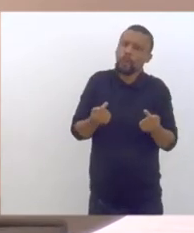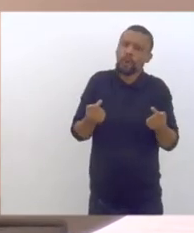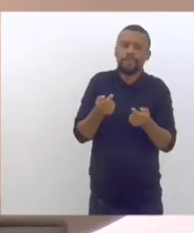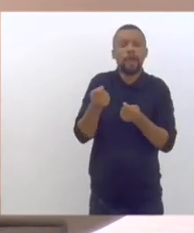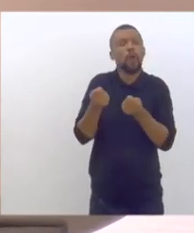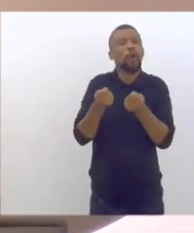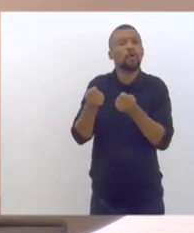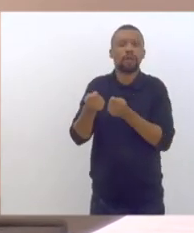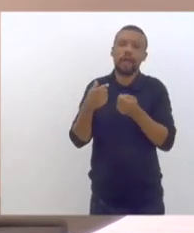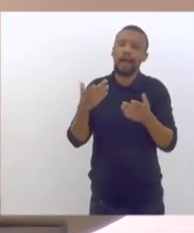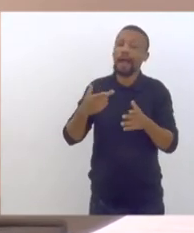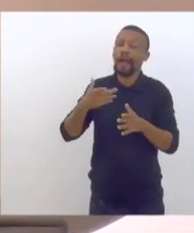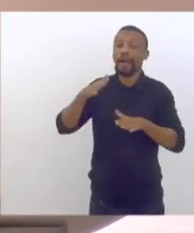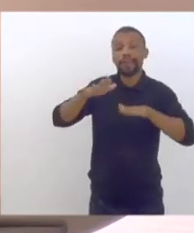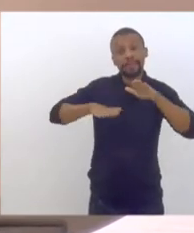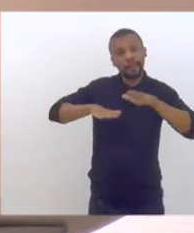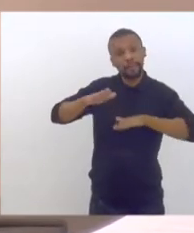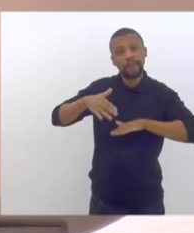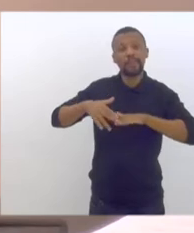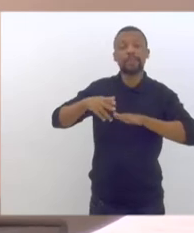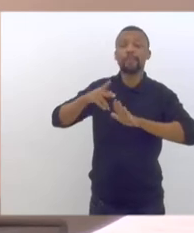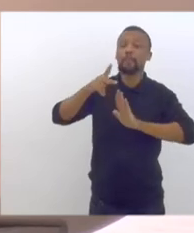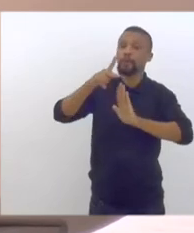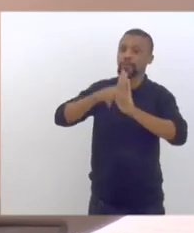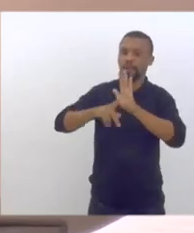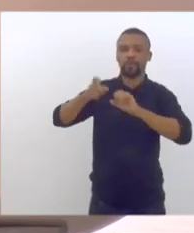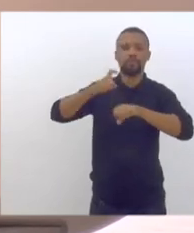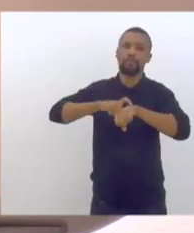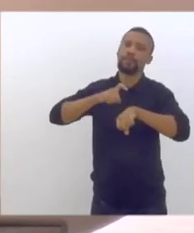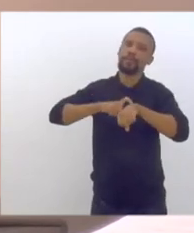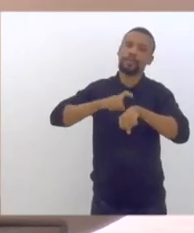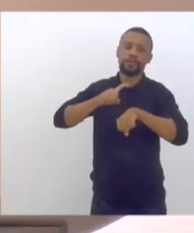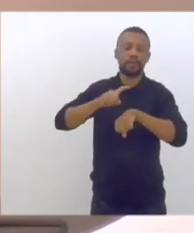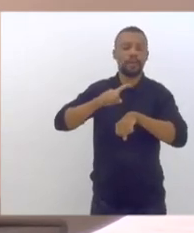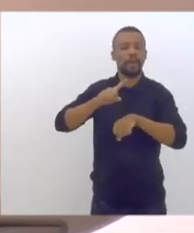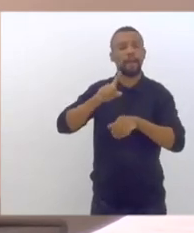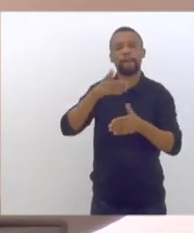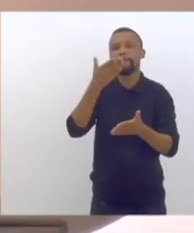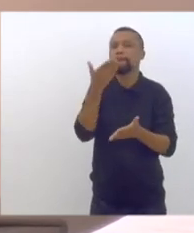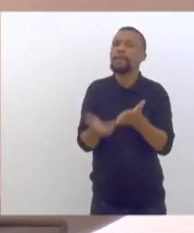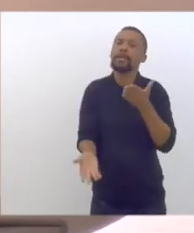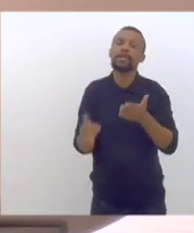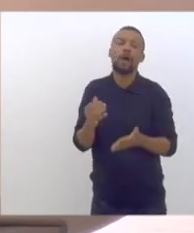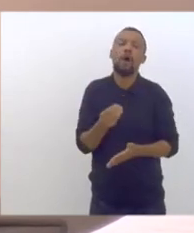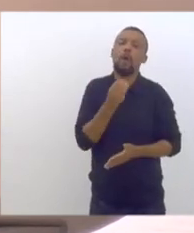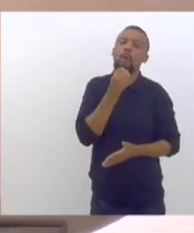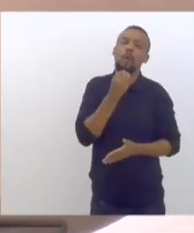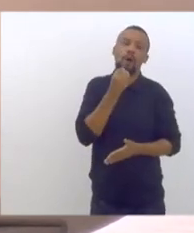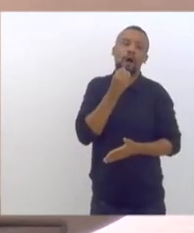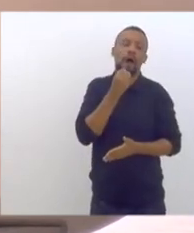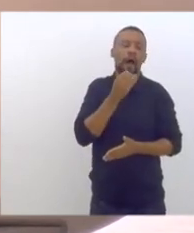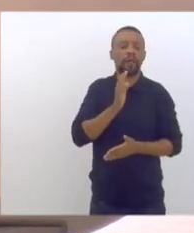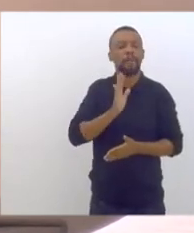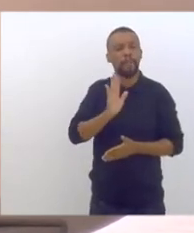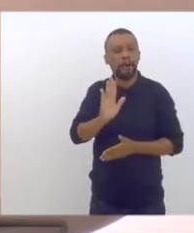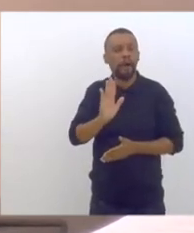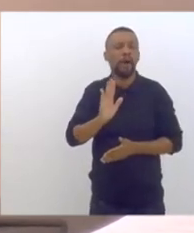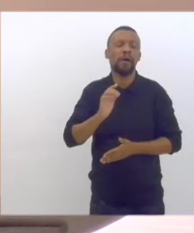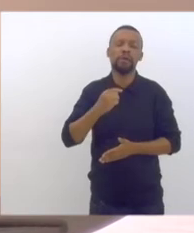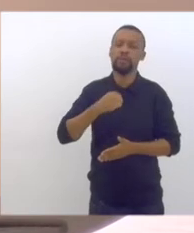momento talvez dele eu lembro perdeu a oportunidade área de qualquer jeito